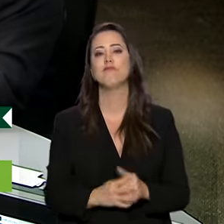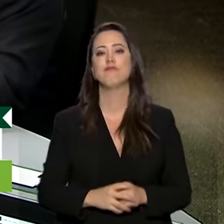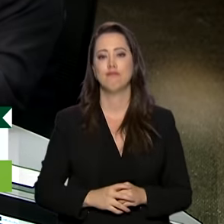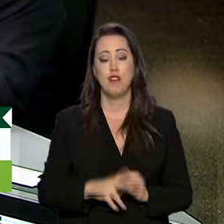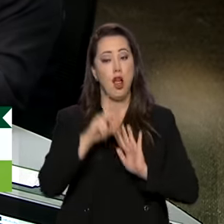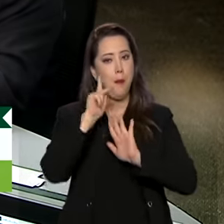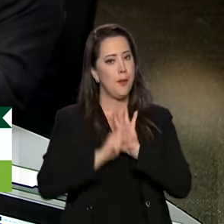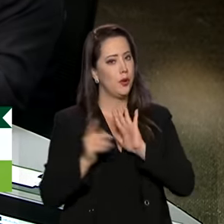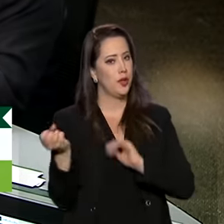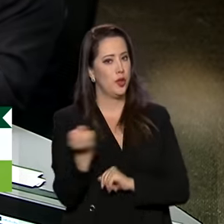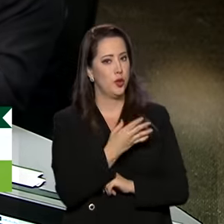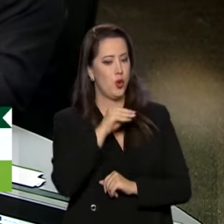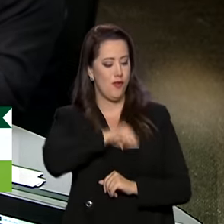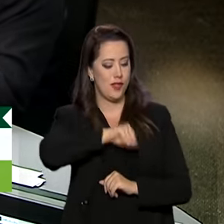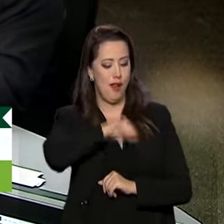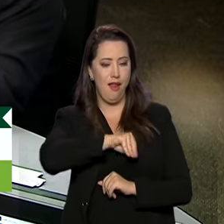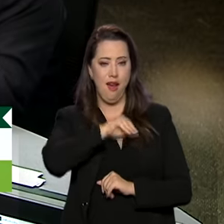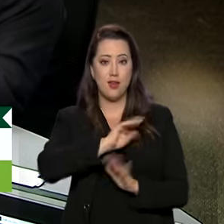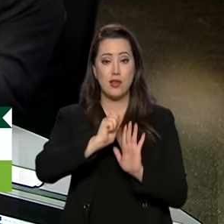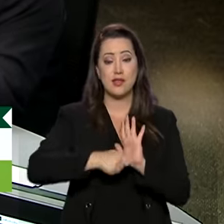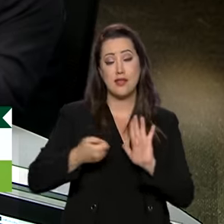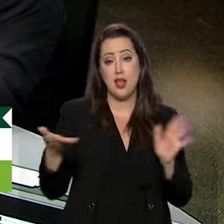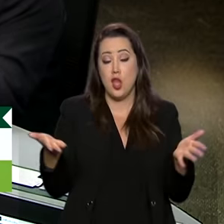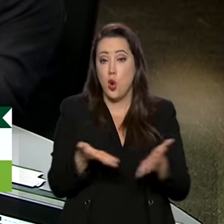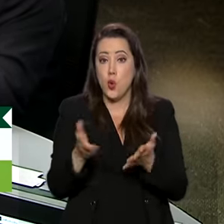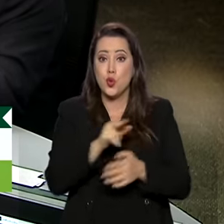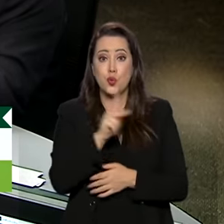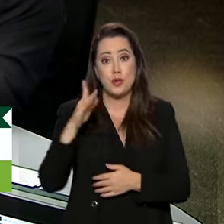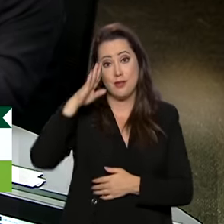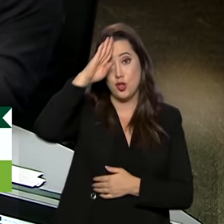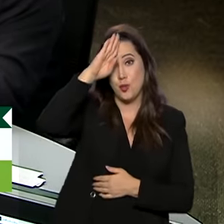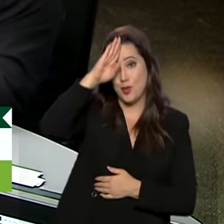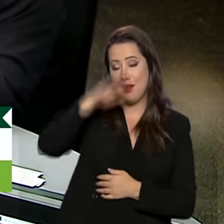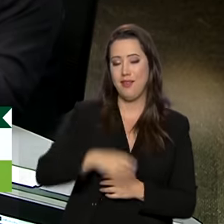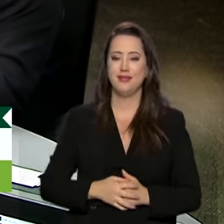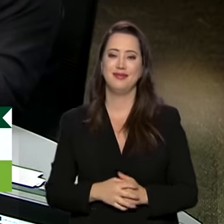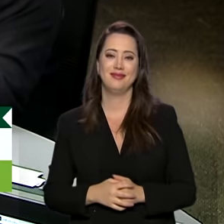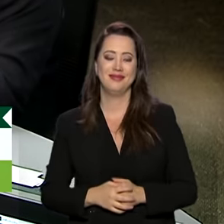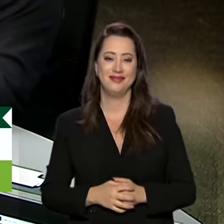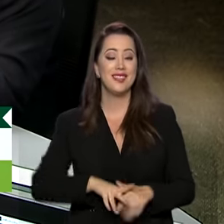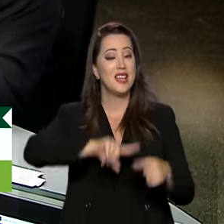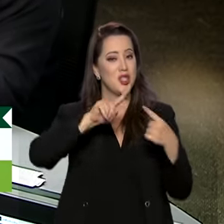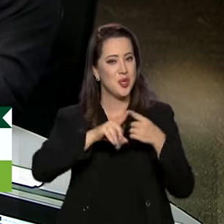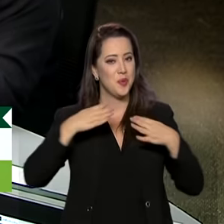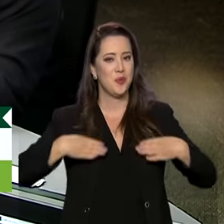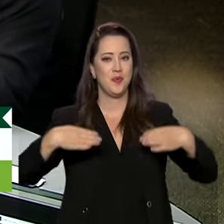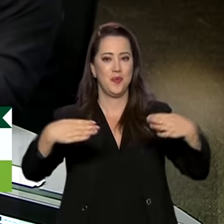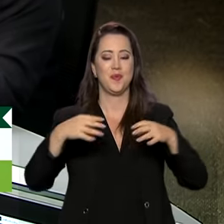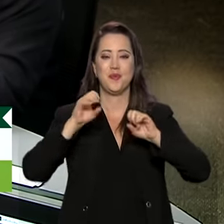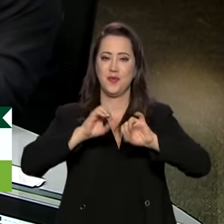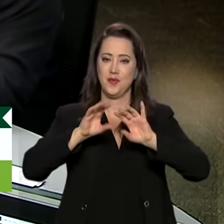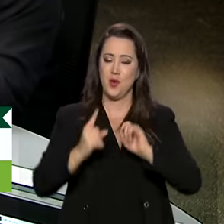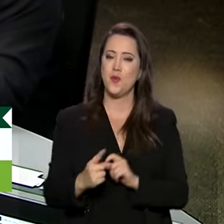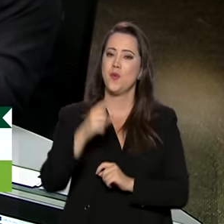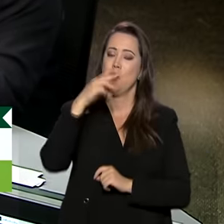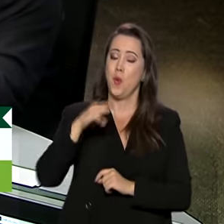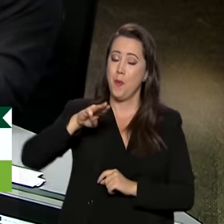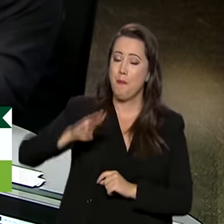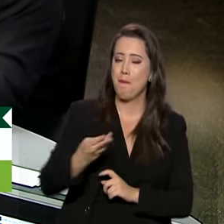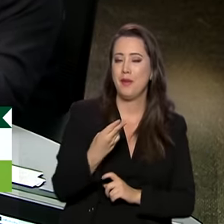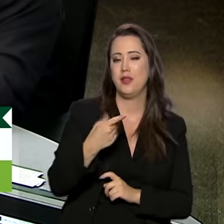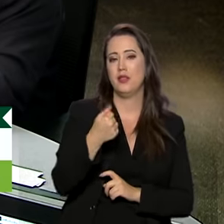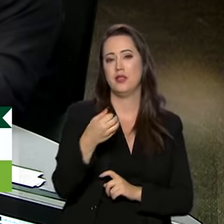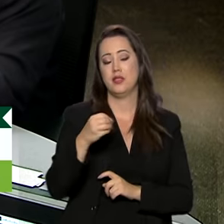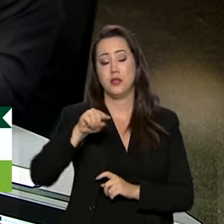a portaria do novo piso salarial foi assinada hoje pelo presidente Jair bolsonaro já acordo com o Ministério da Educação mais 1 milhão e 700